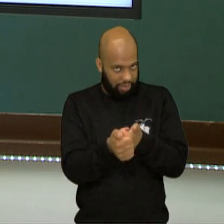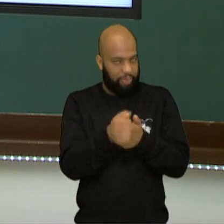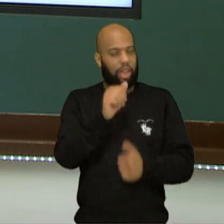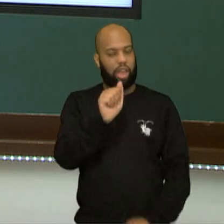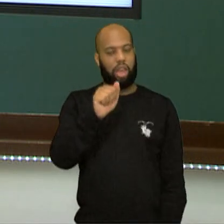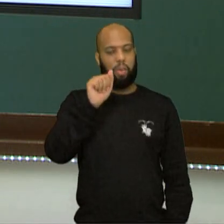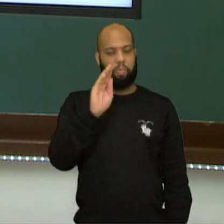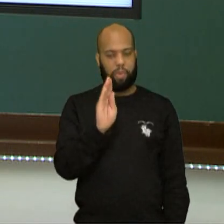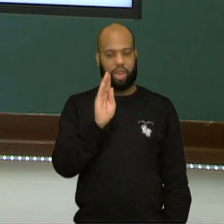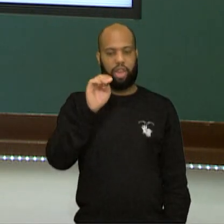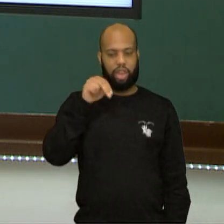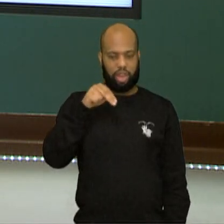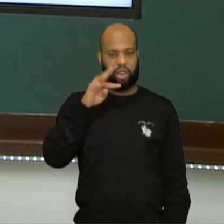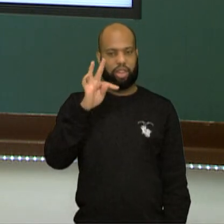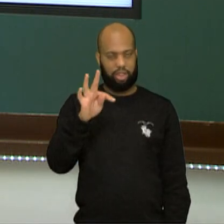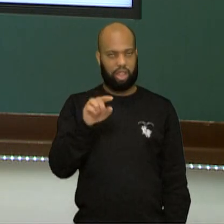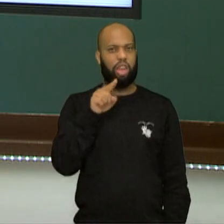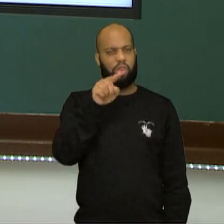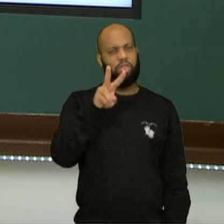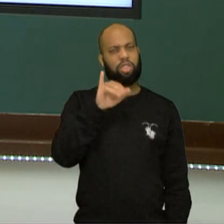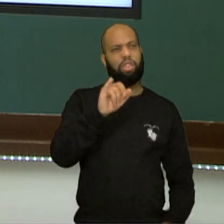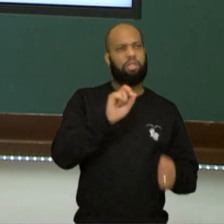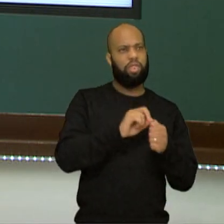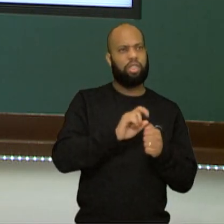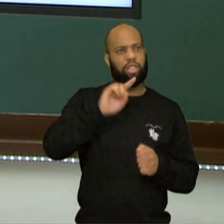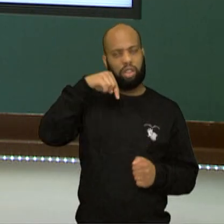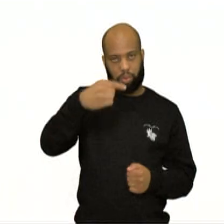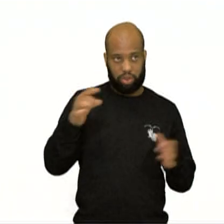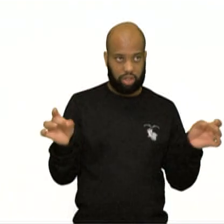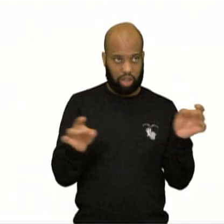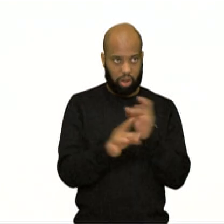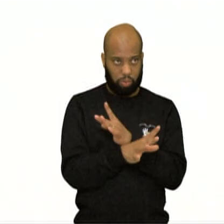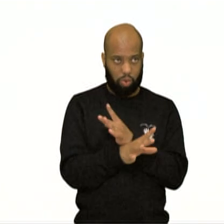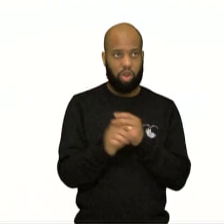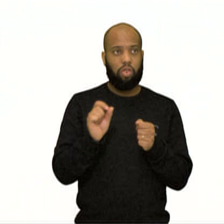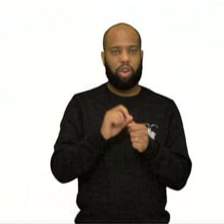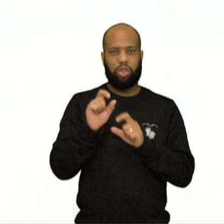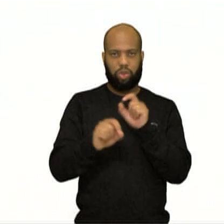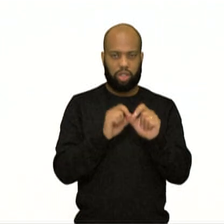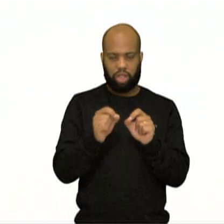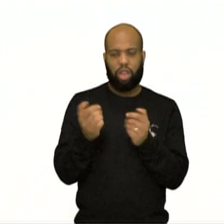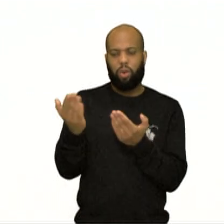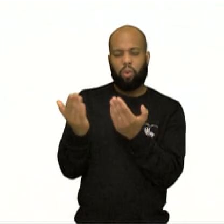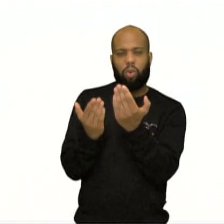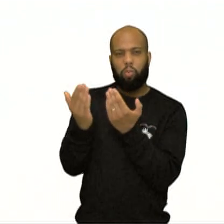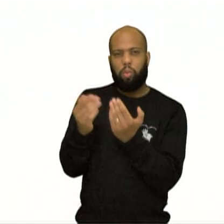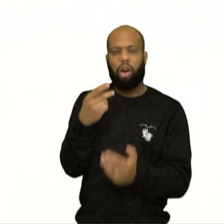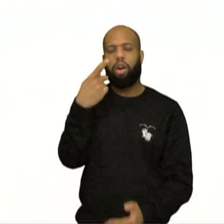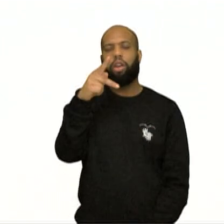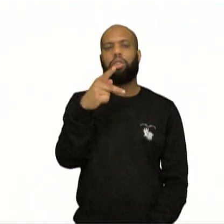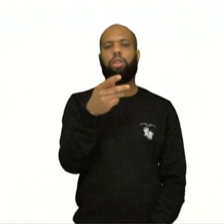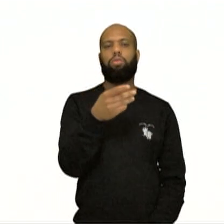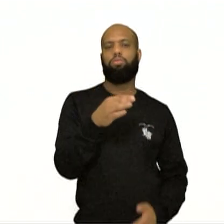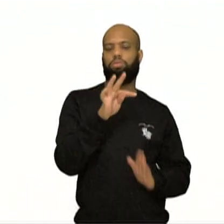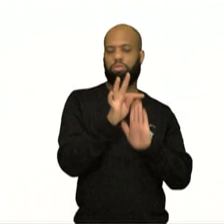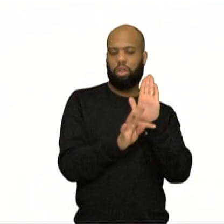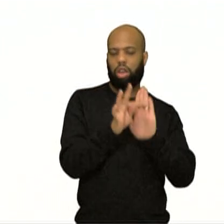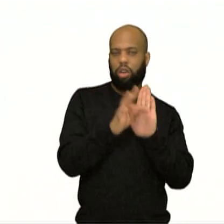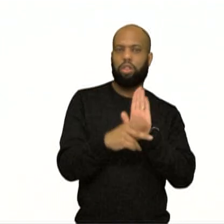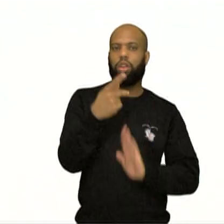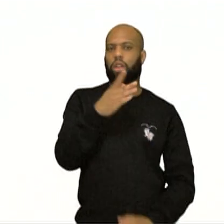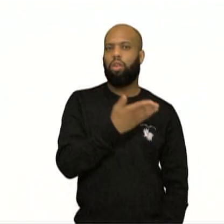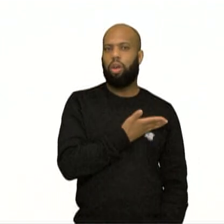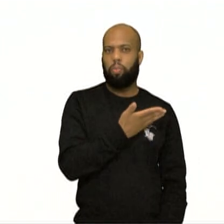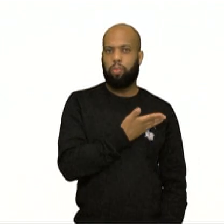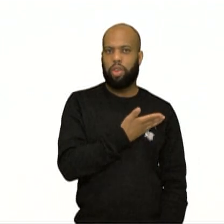pronto, você vai fazer depois, daqui a pouquinho, você vai, faz, depois de pronto, compare o seu texto com o de seus colegas, vai lá na